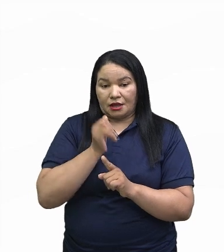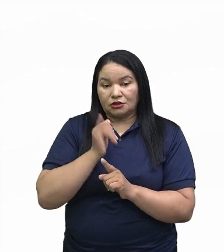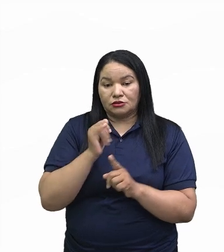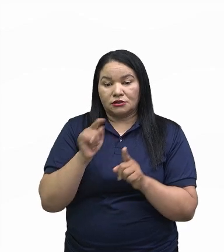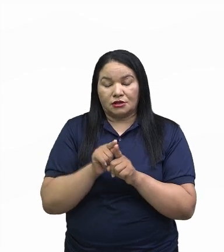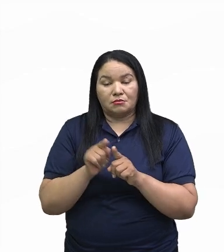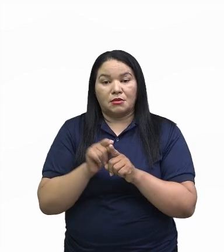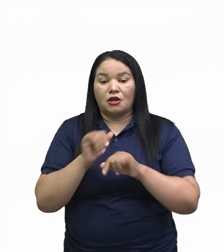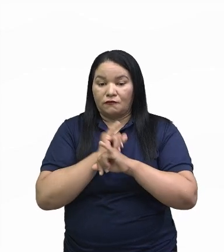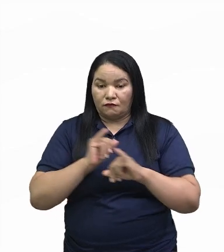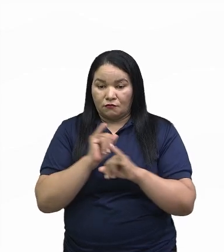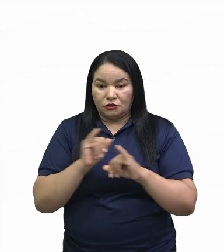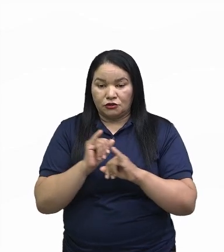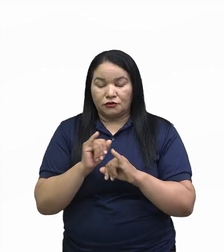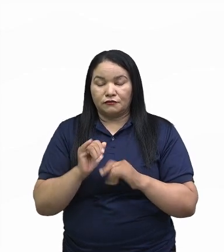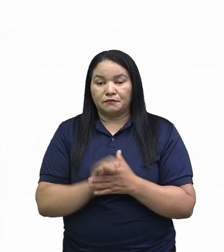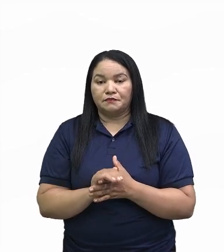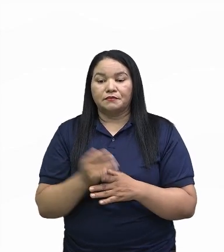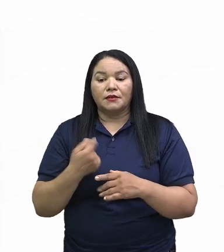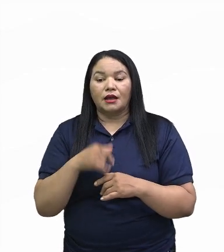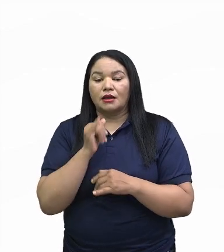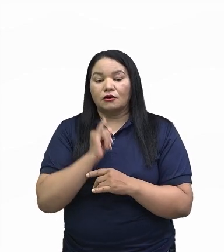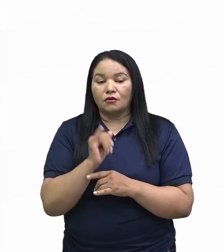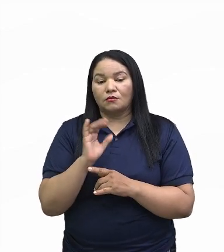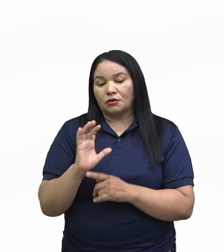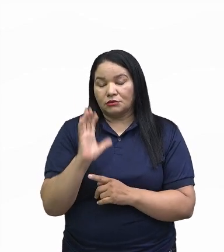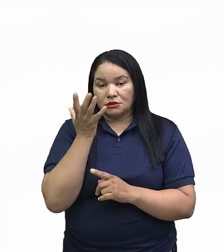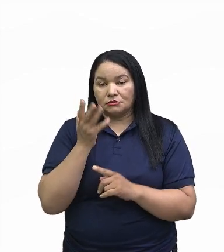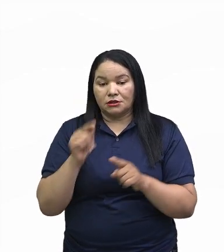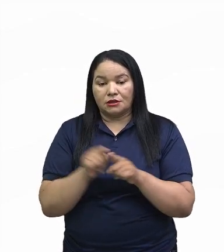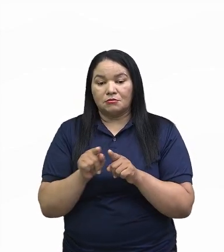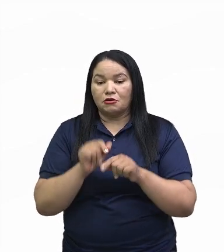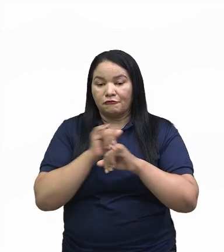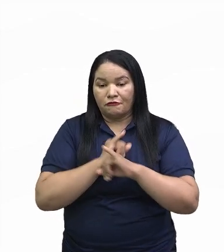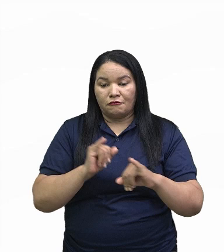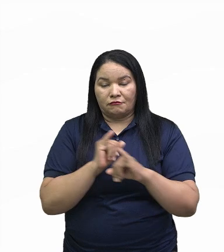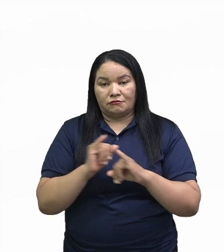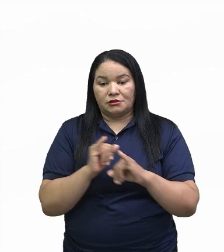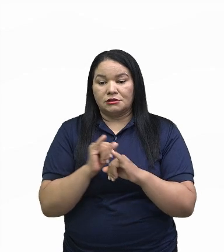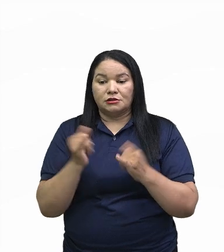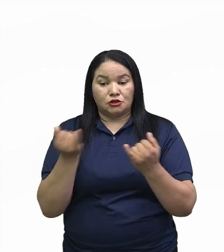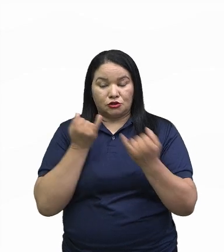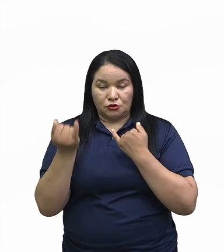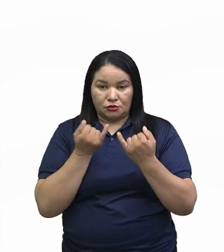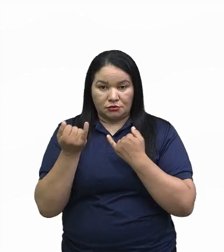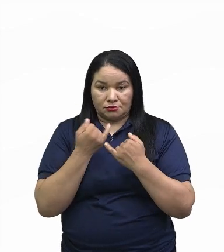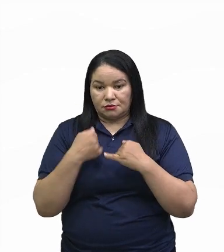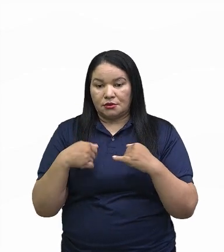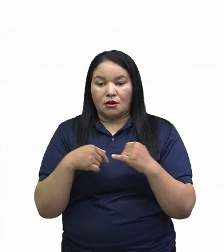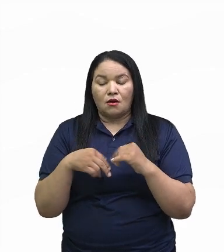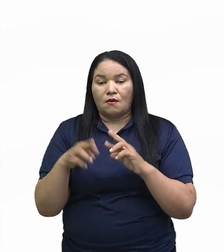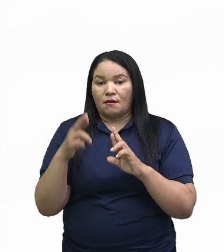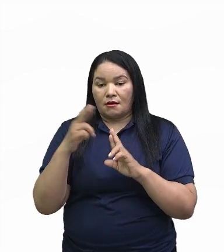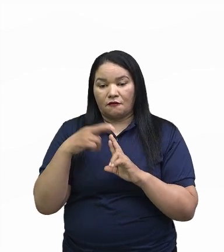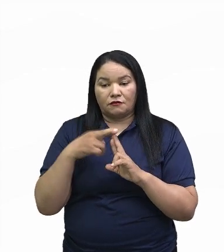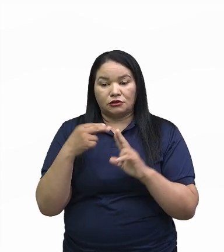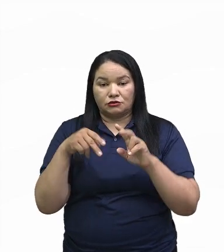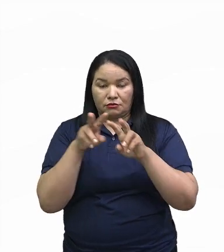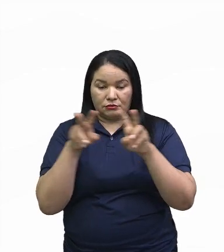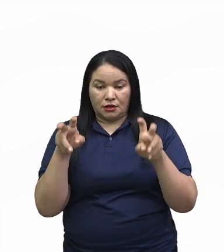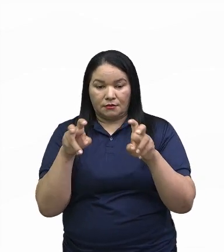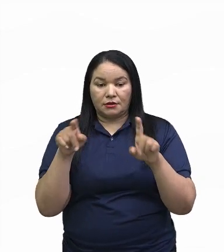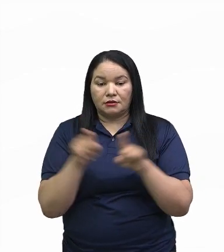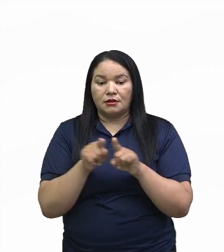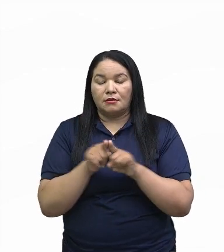tempo, informativo, ao relatar um fato e transmitir informações sobre determinado tema. A função